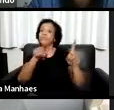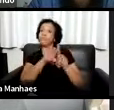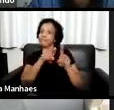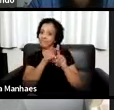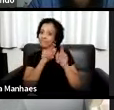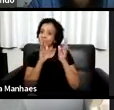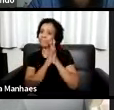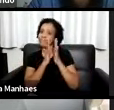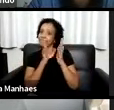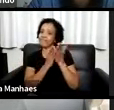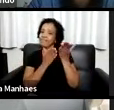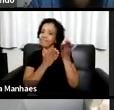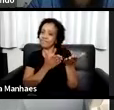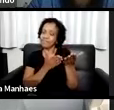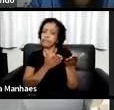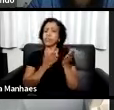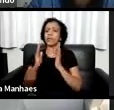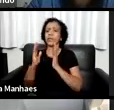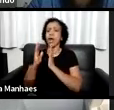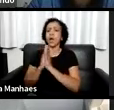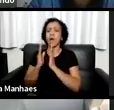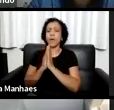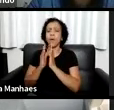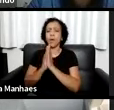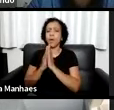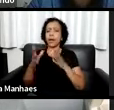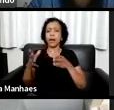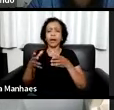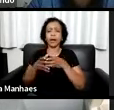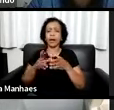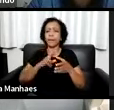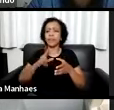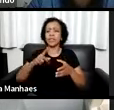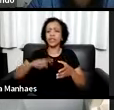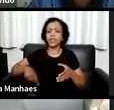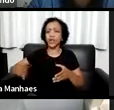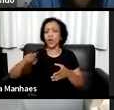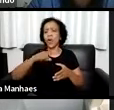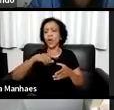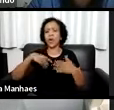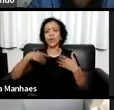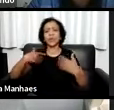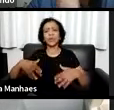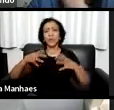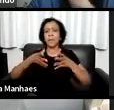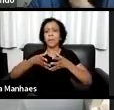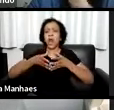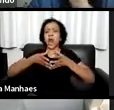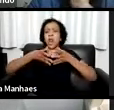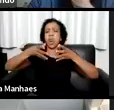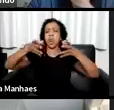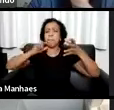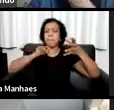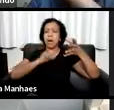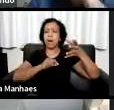apresentadas, elas representam, são o microcosmos deste enorme macrocosmos de oração